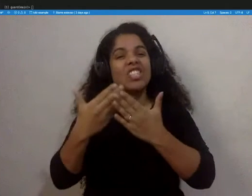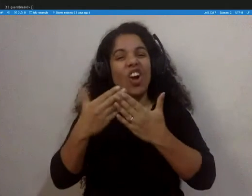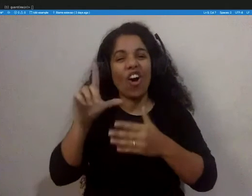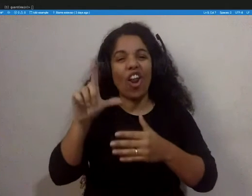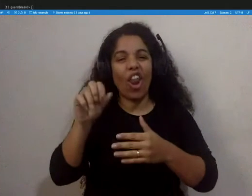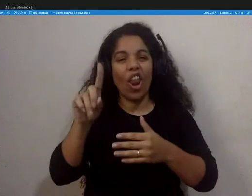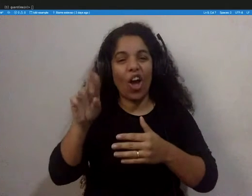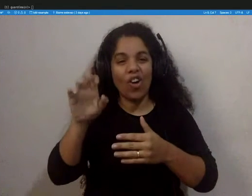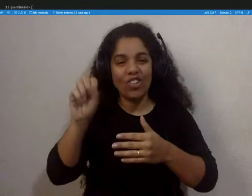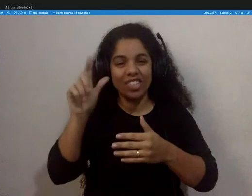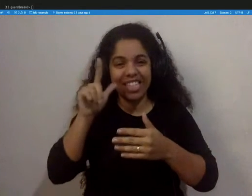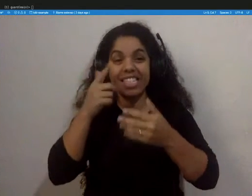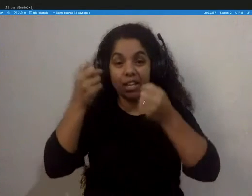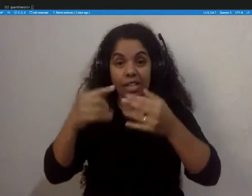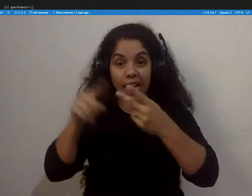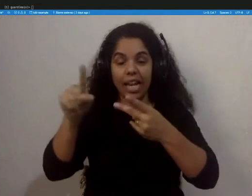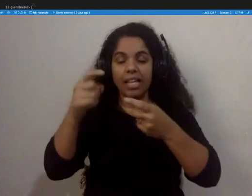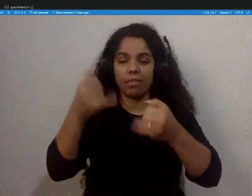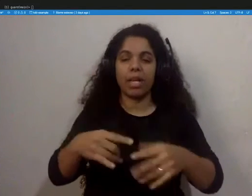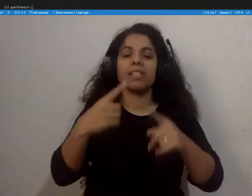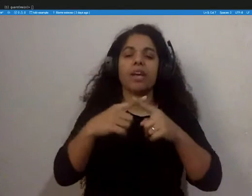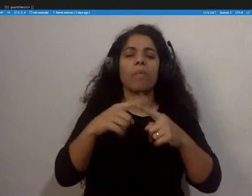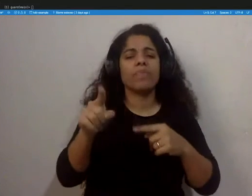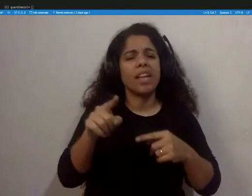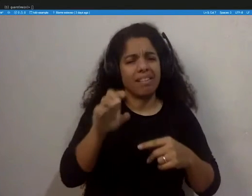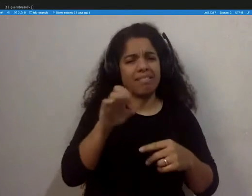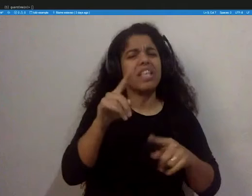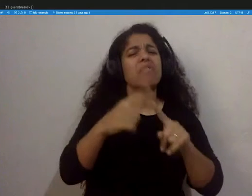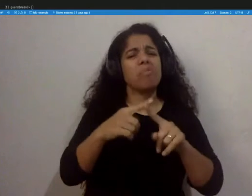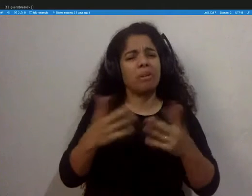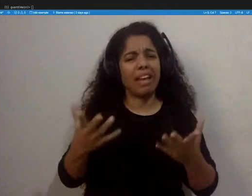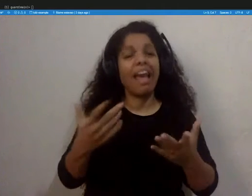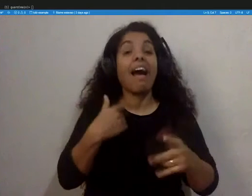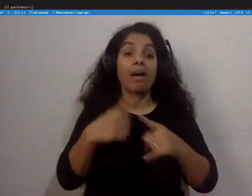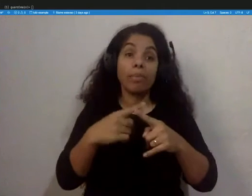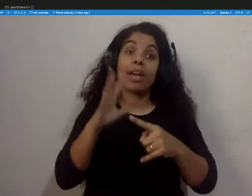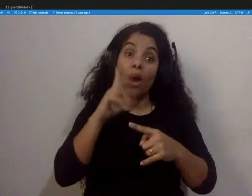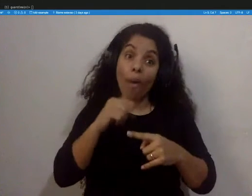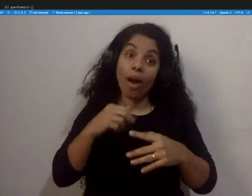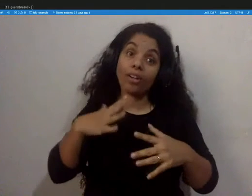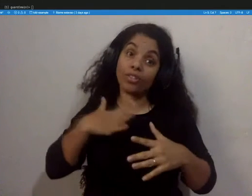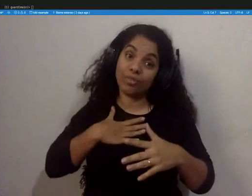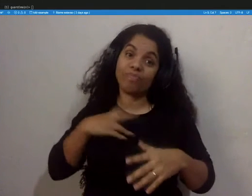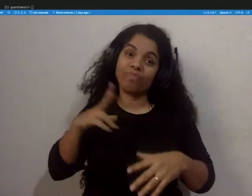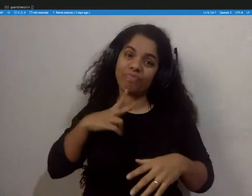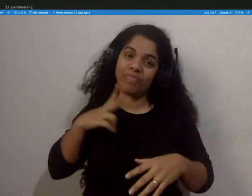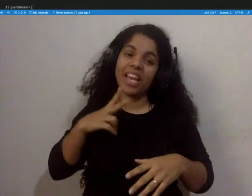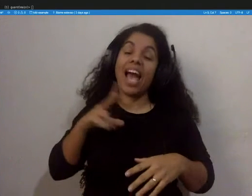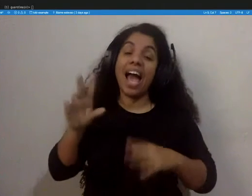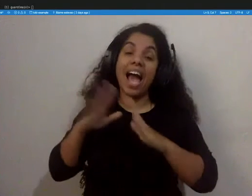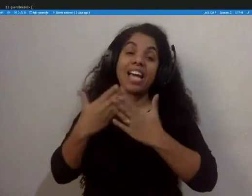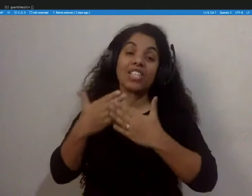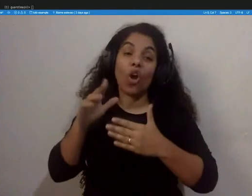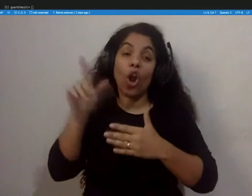da apresentação. Ah, Estevão, por quê? Porque eu, pessoalmente, acho que a escola de Londres me ajuda melhor